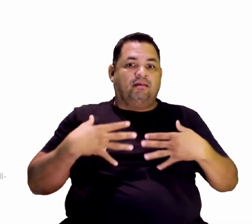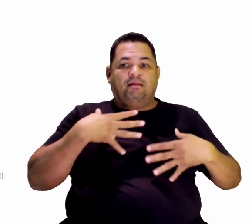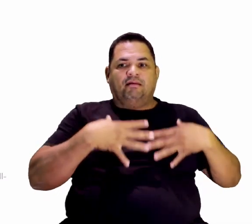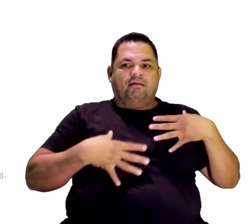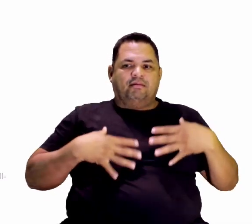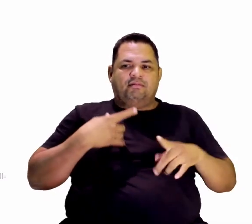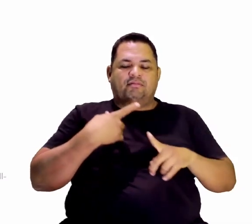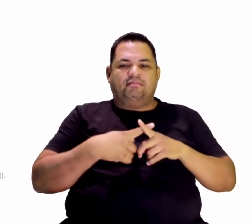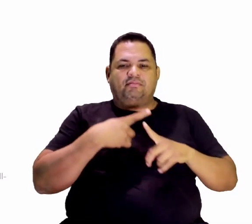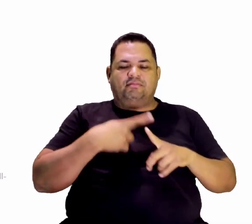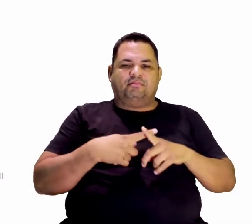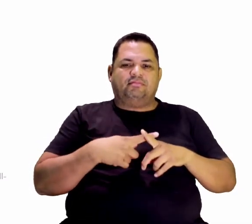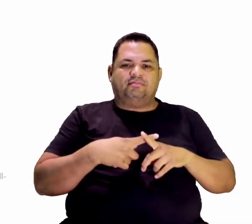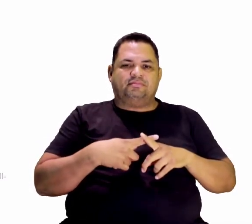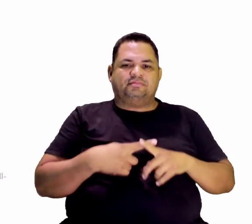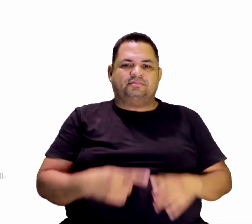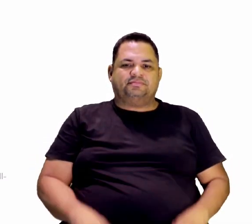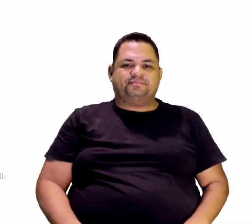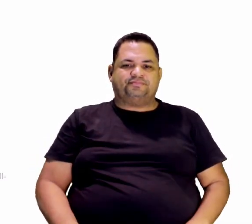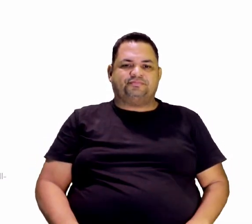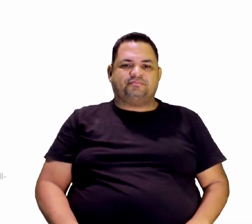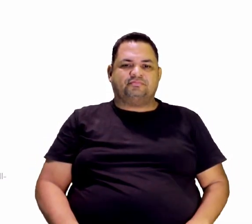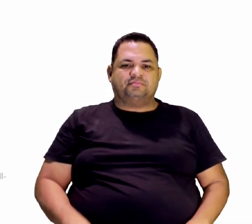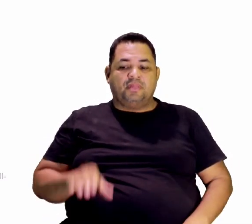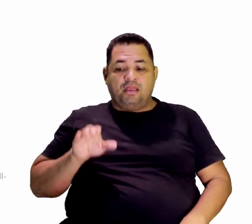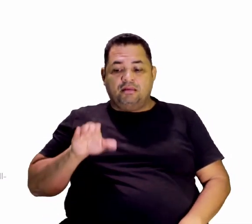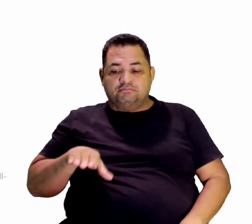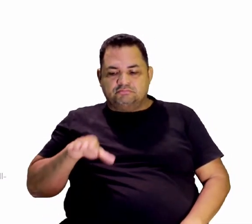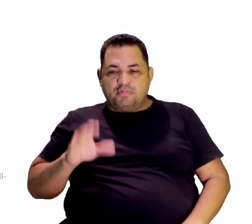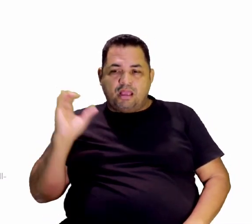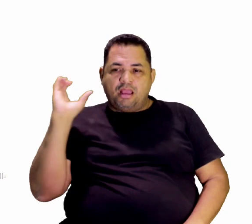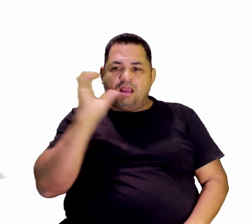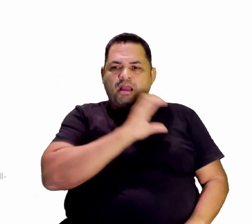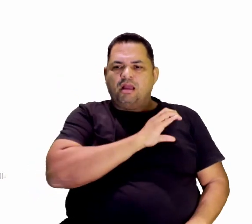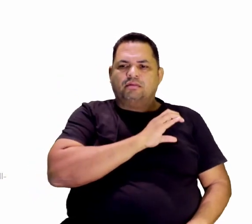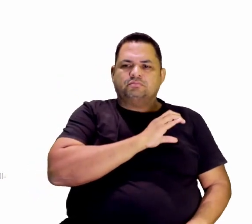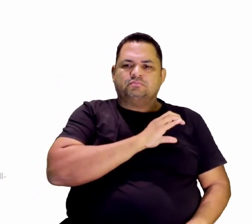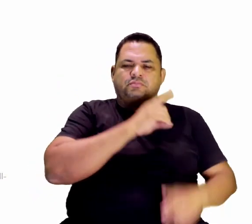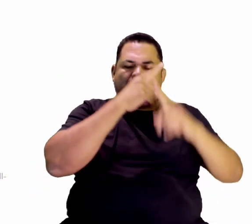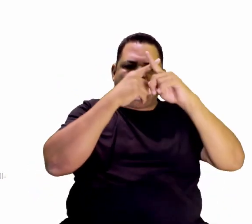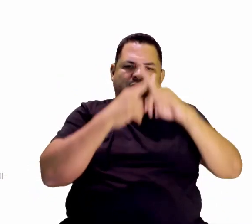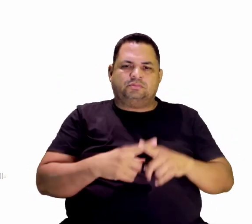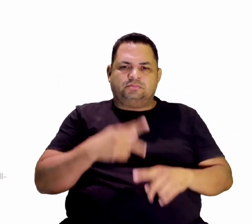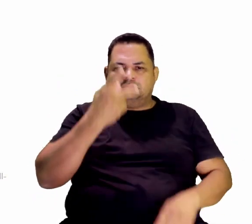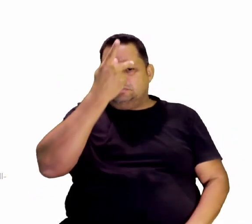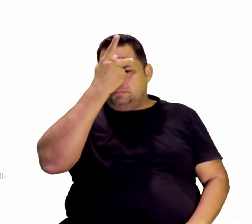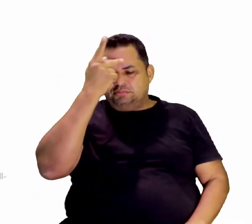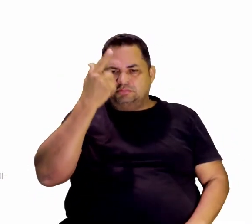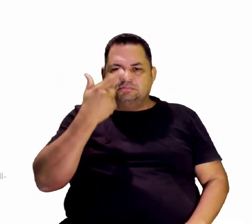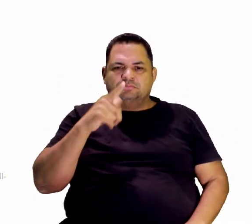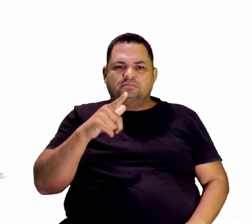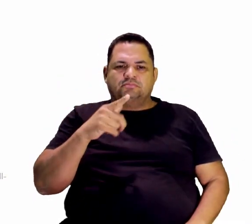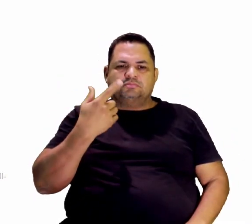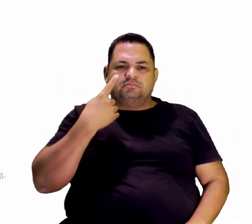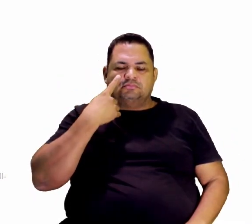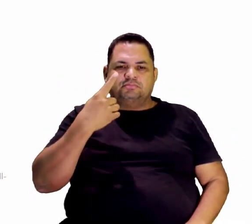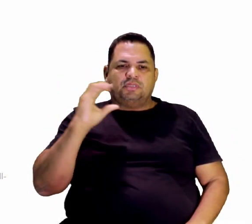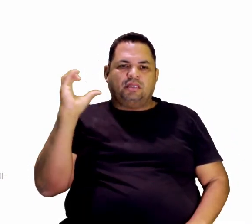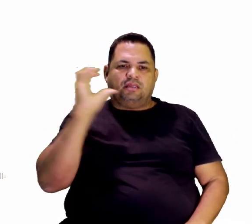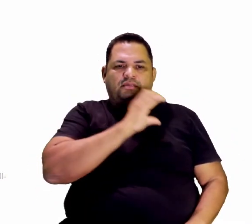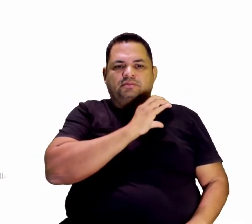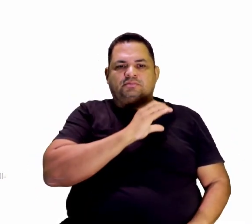tentar receber, repassar essa bola, né? Imagina aí você tá trabalhando esse voleibol